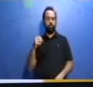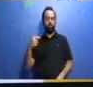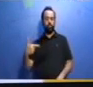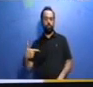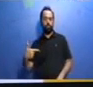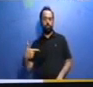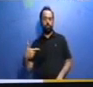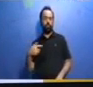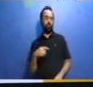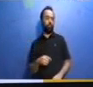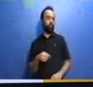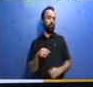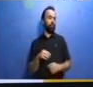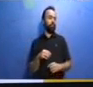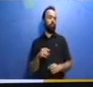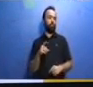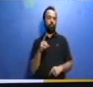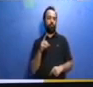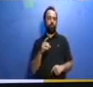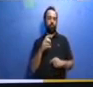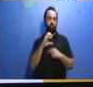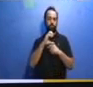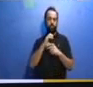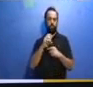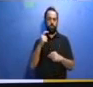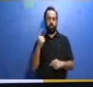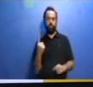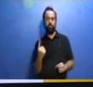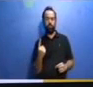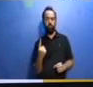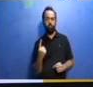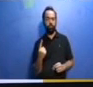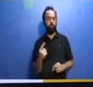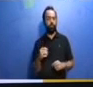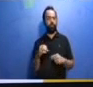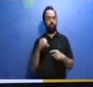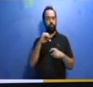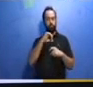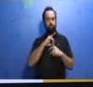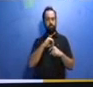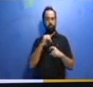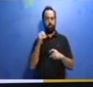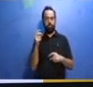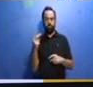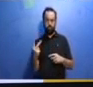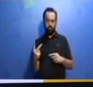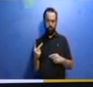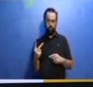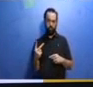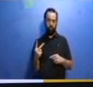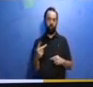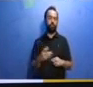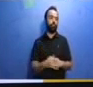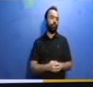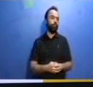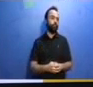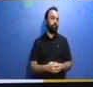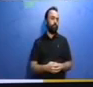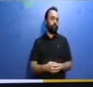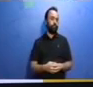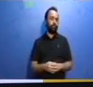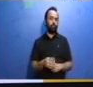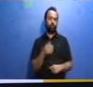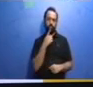CO2. Significa que eu tenho um carbono, que está aqui na cor cinza, e 2 átomos de oxigênio, que está na